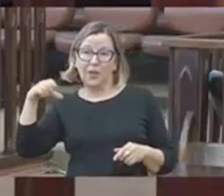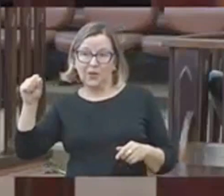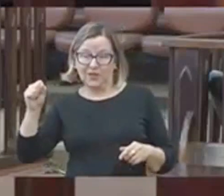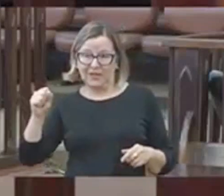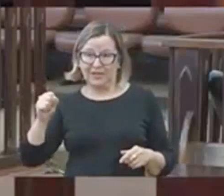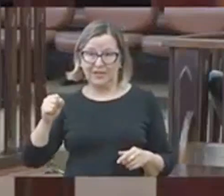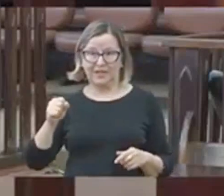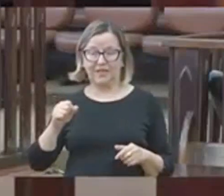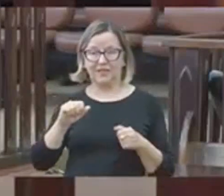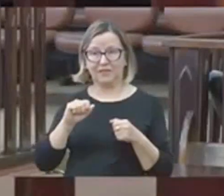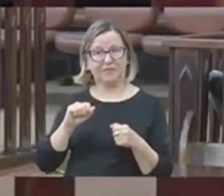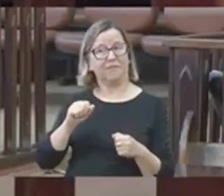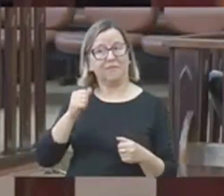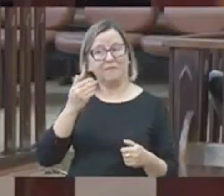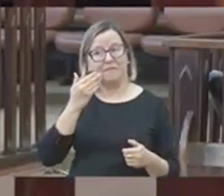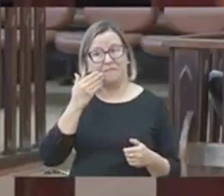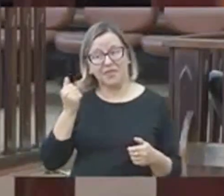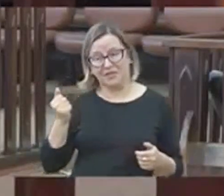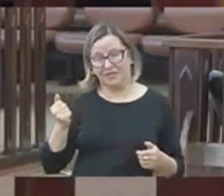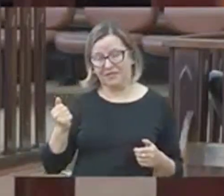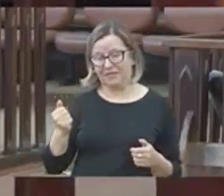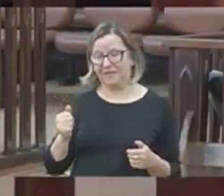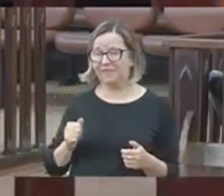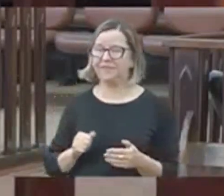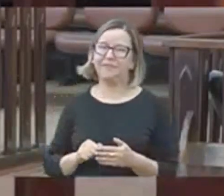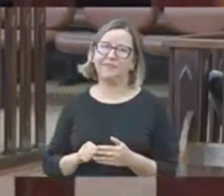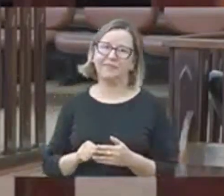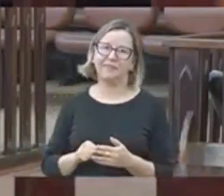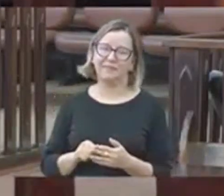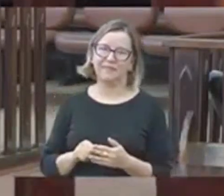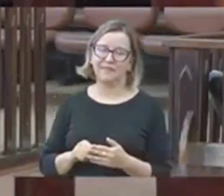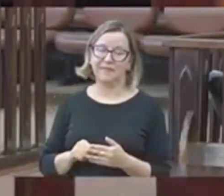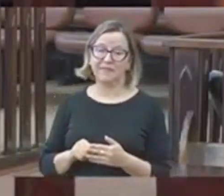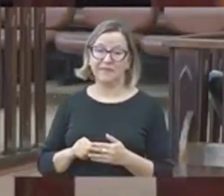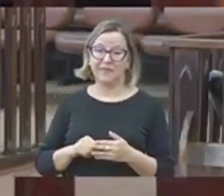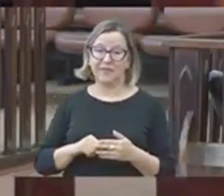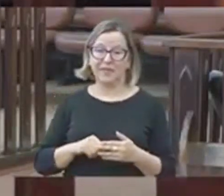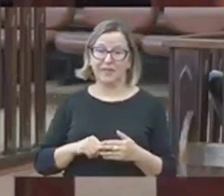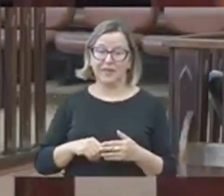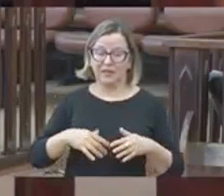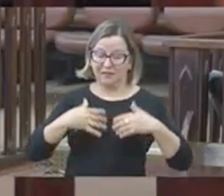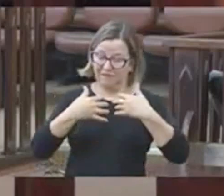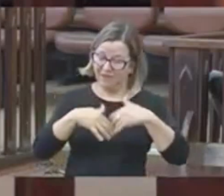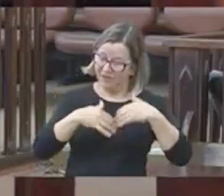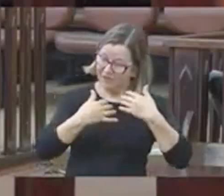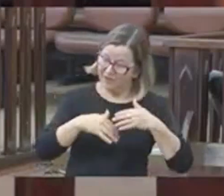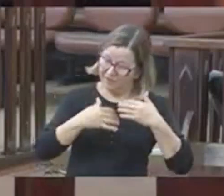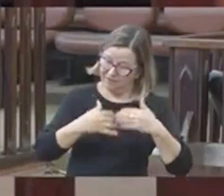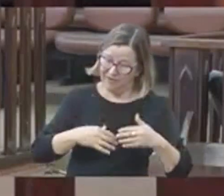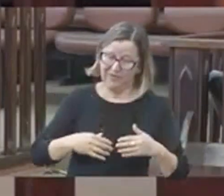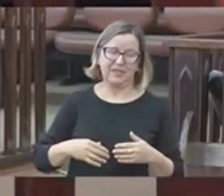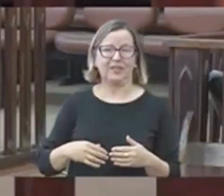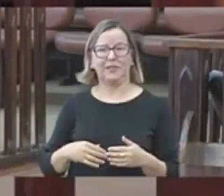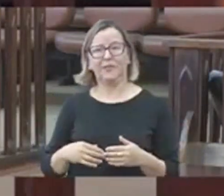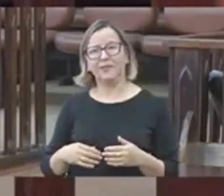instalado. O homem, em todos os aspectos, tem uma visão centrada em si